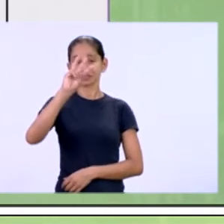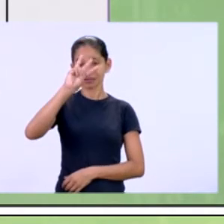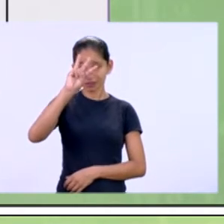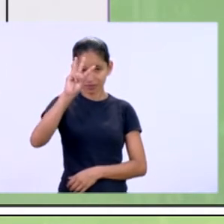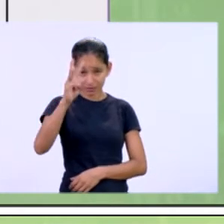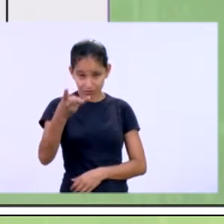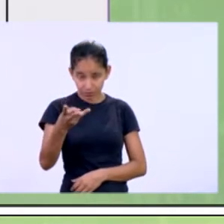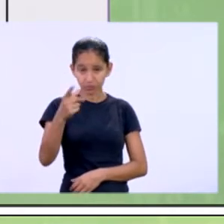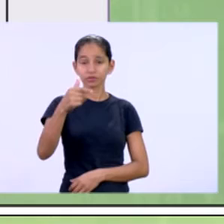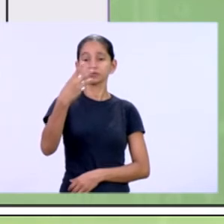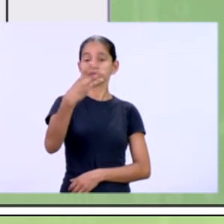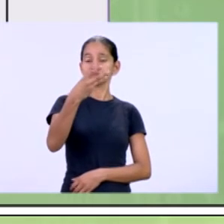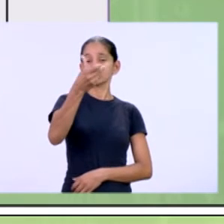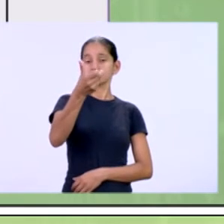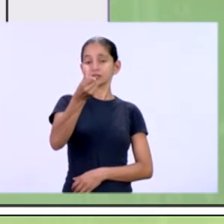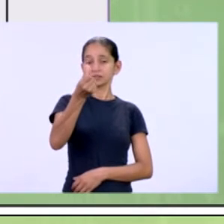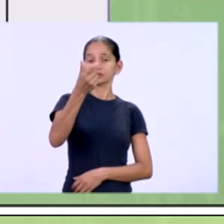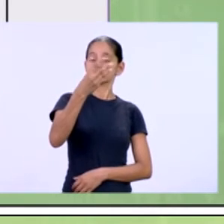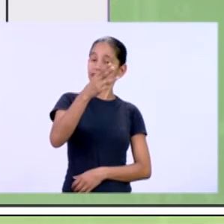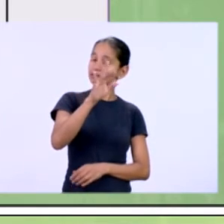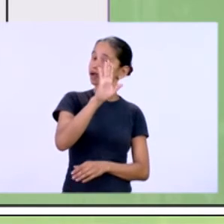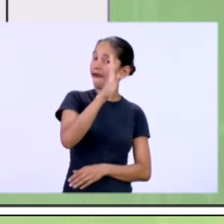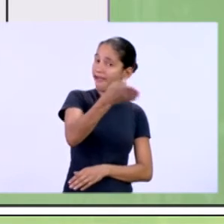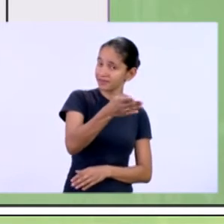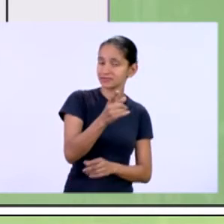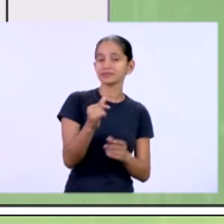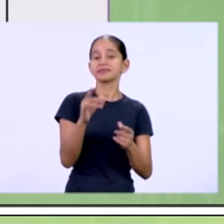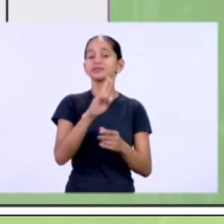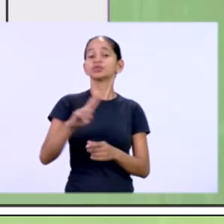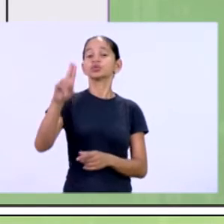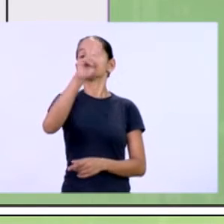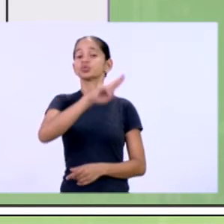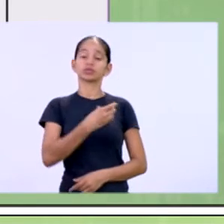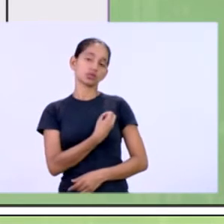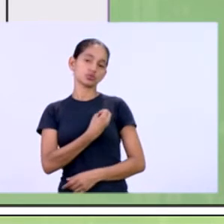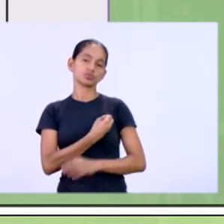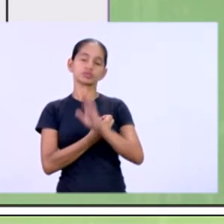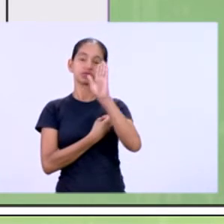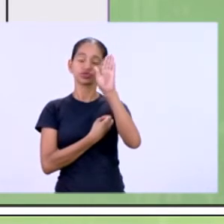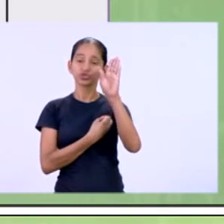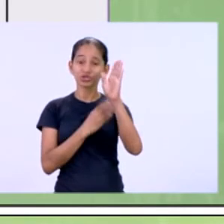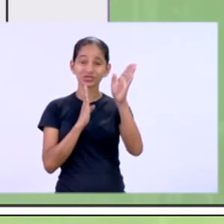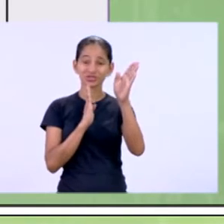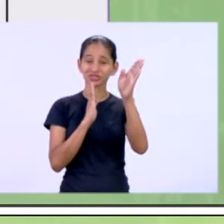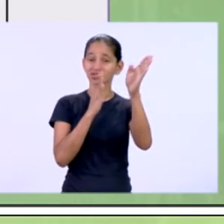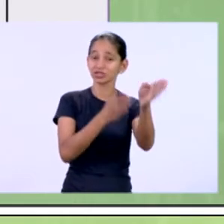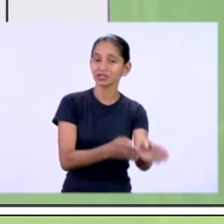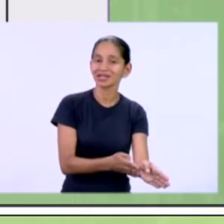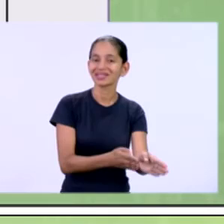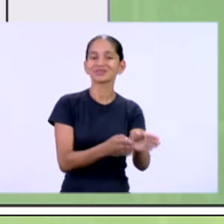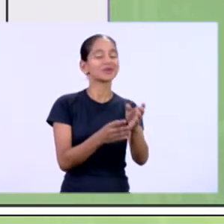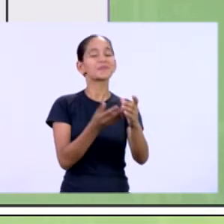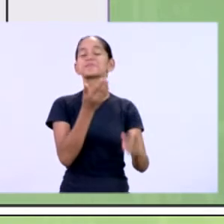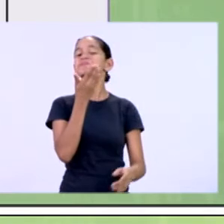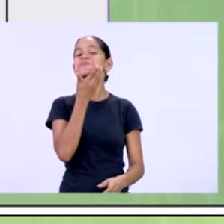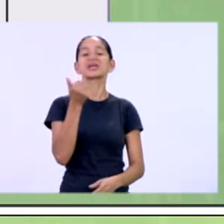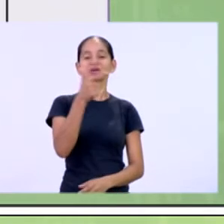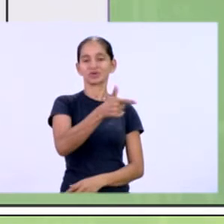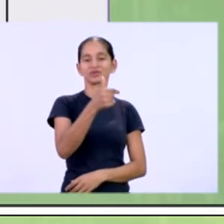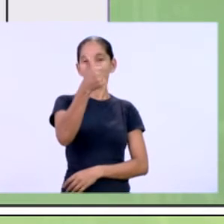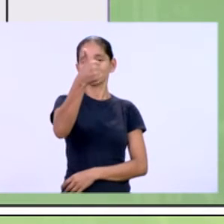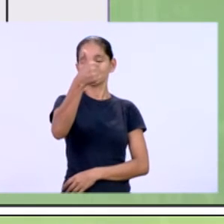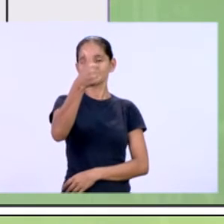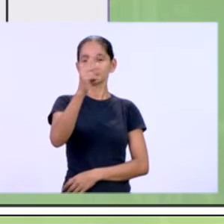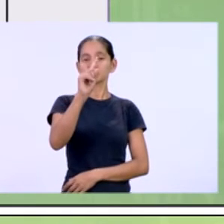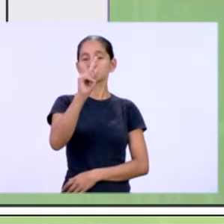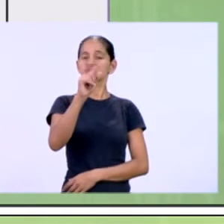3.636 e alimento o IRPJ. Recapitulando, se eu pegar isso daqui e multiplicar diretamente por 1,20, também chego nesse valor. E recapitulando